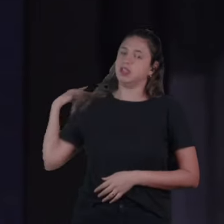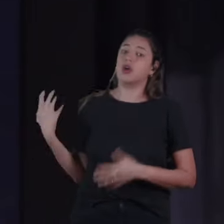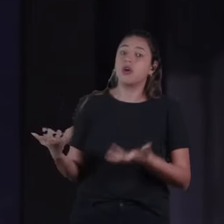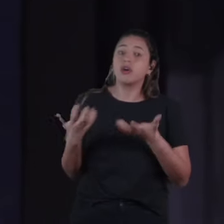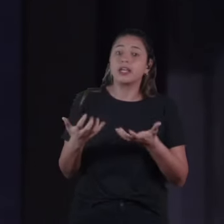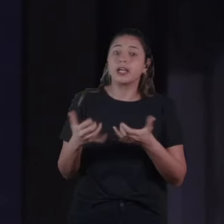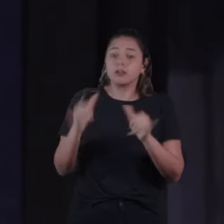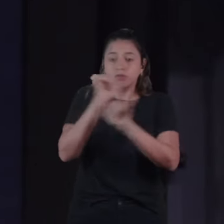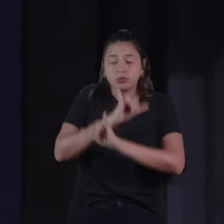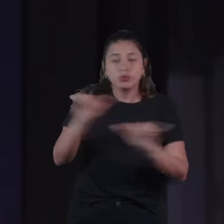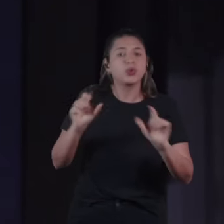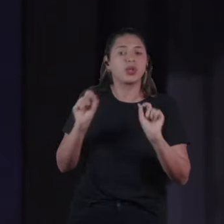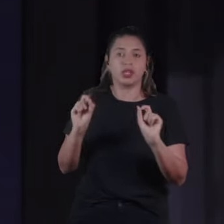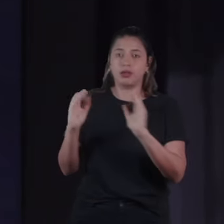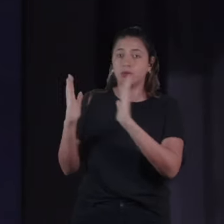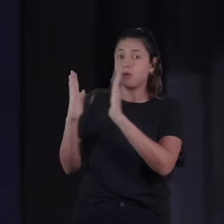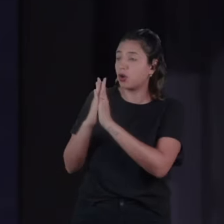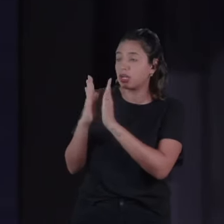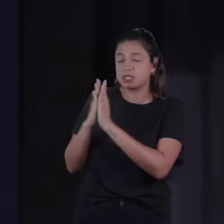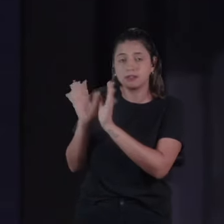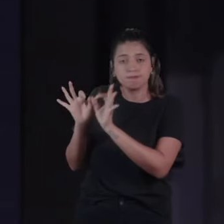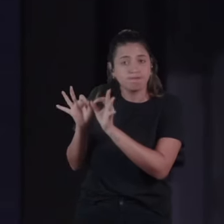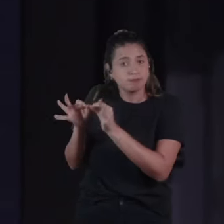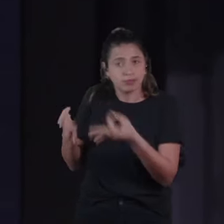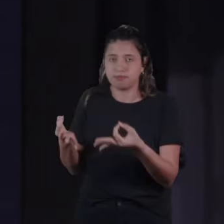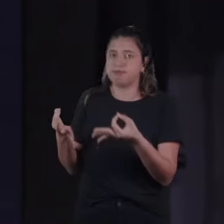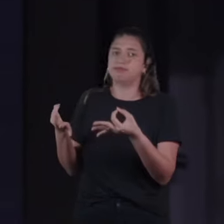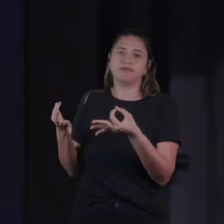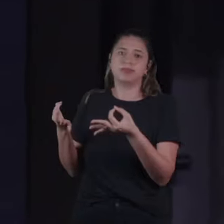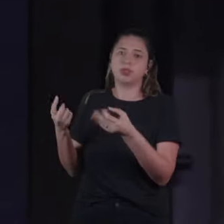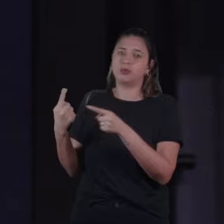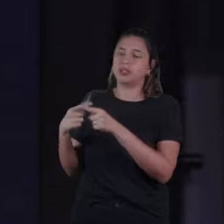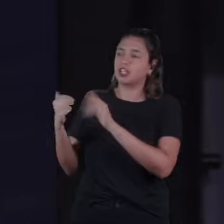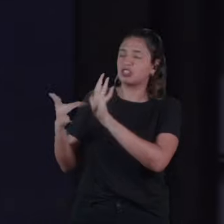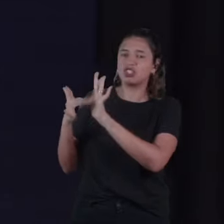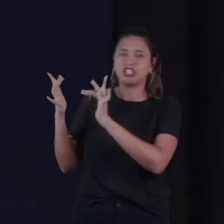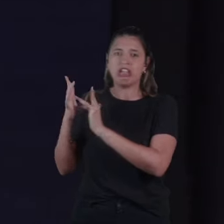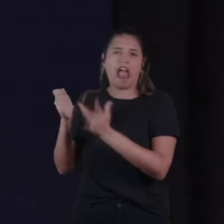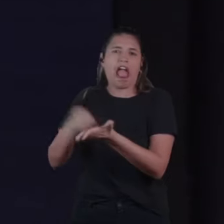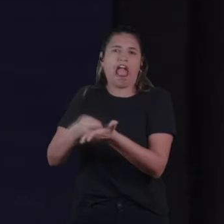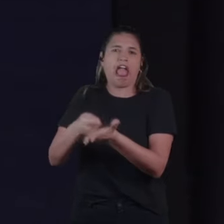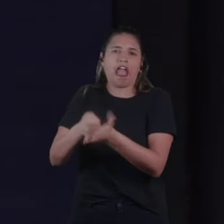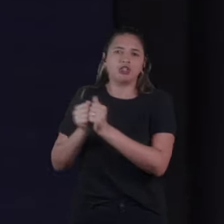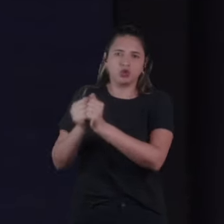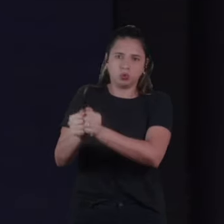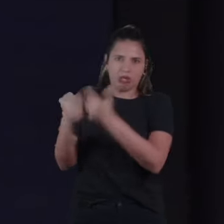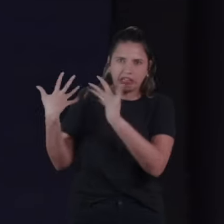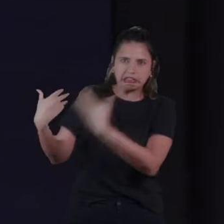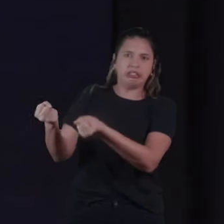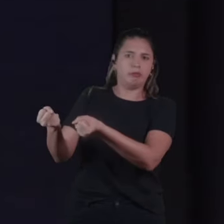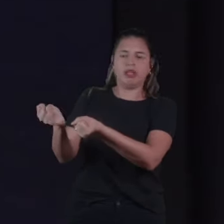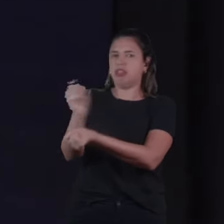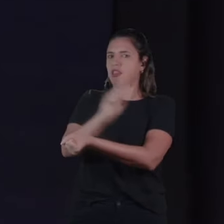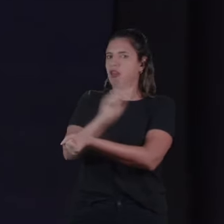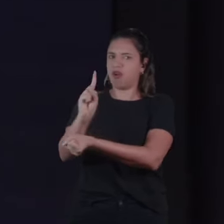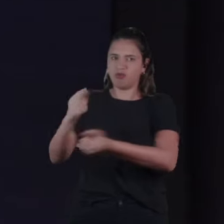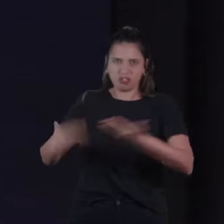significa isso. É uma oração simples, porque Jesus não te obriga a andar com Ele, não te obriga a